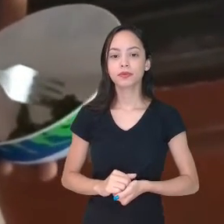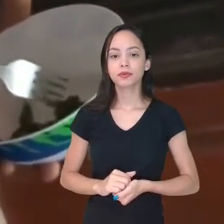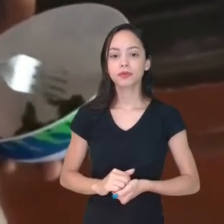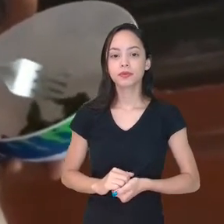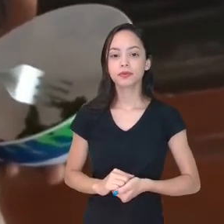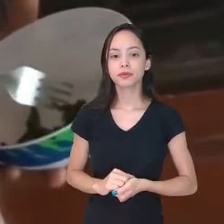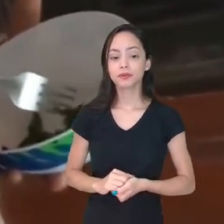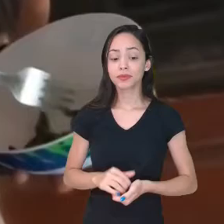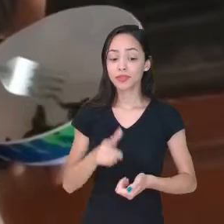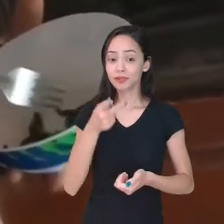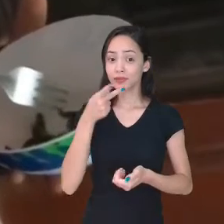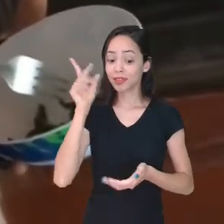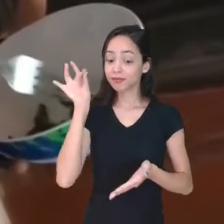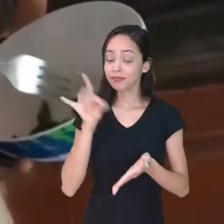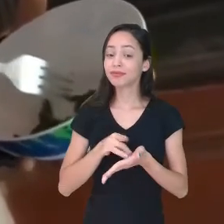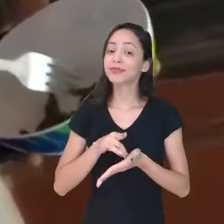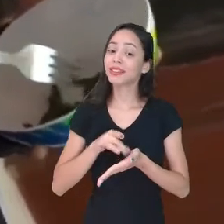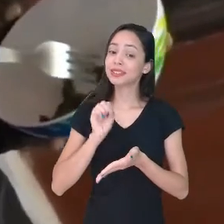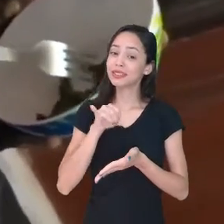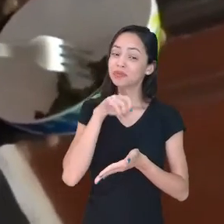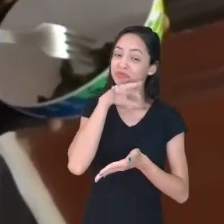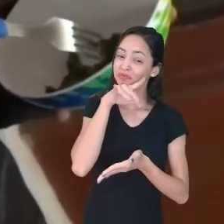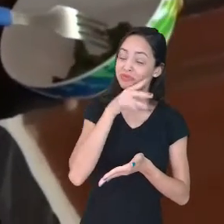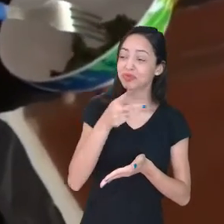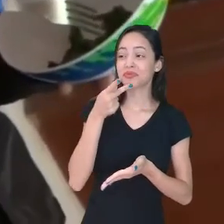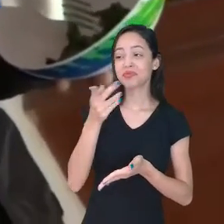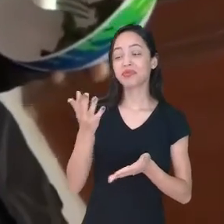Ó, fala a verdade, hein? Se tiver ruim, fala.